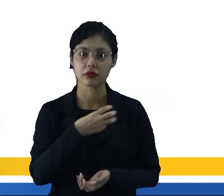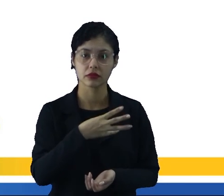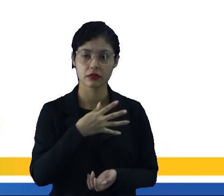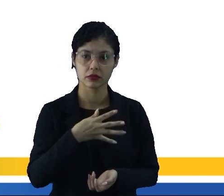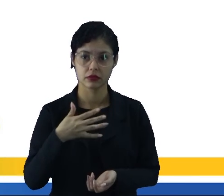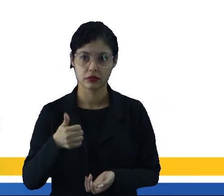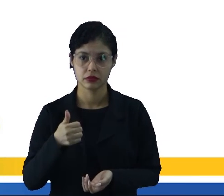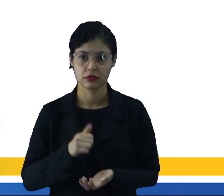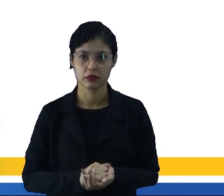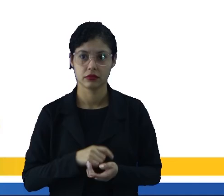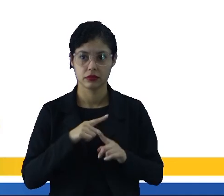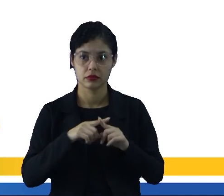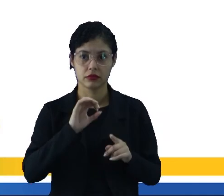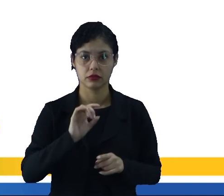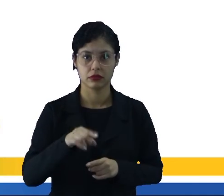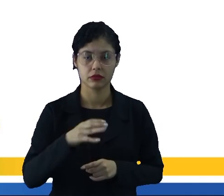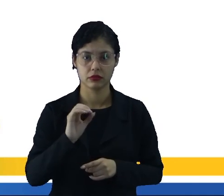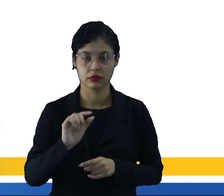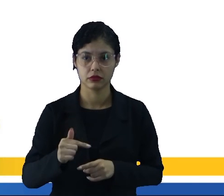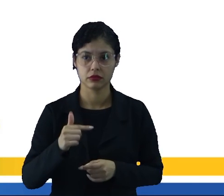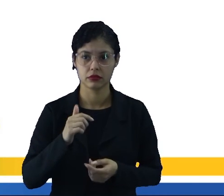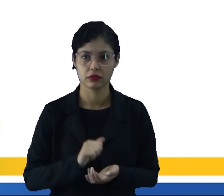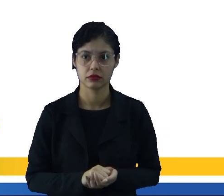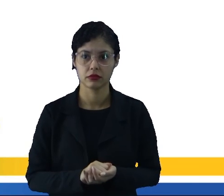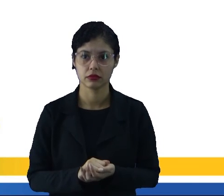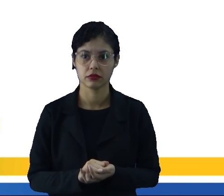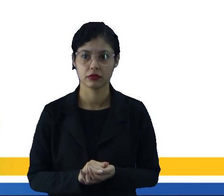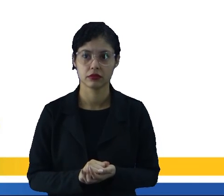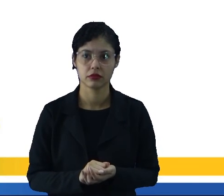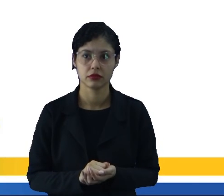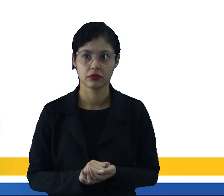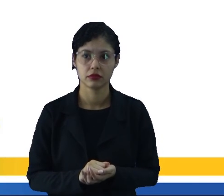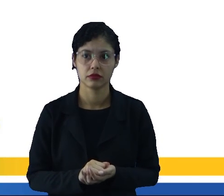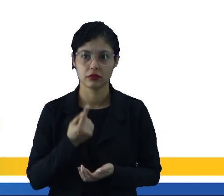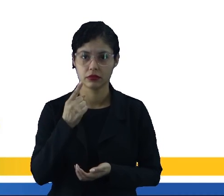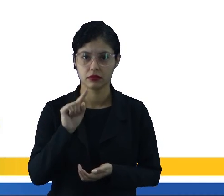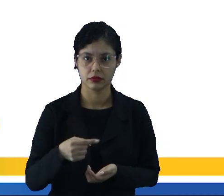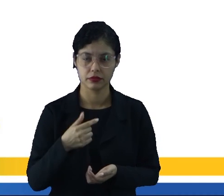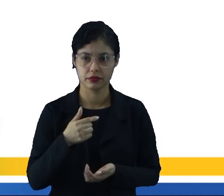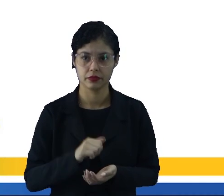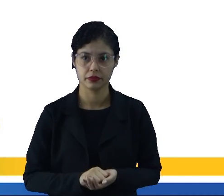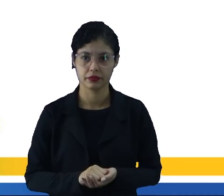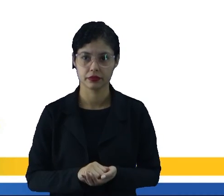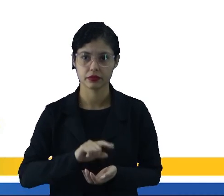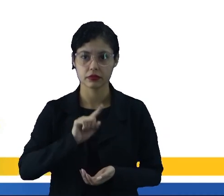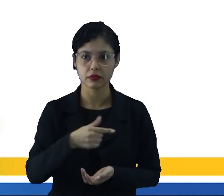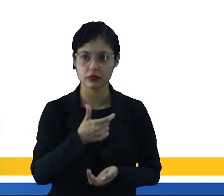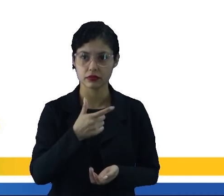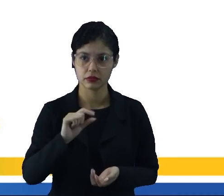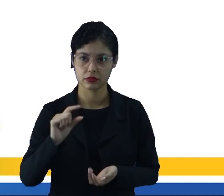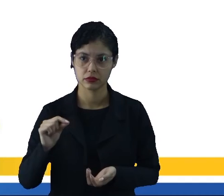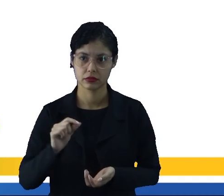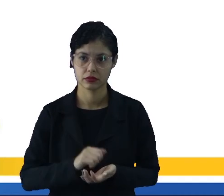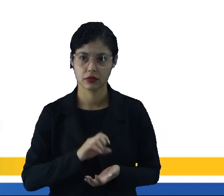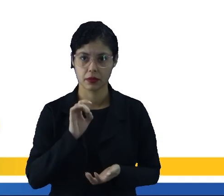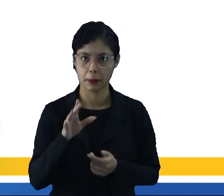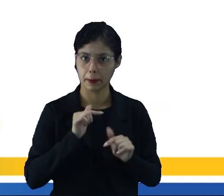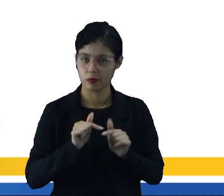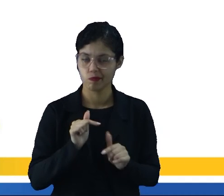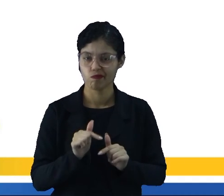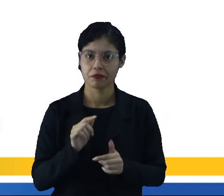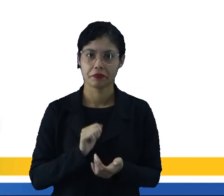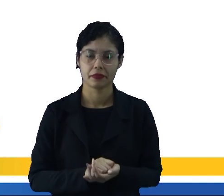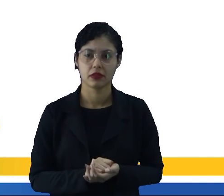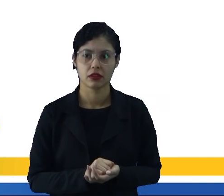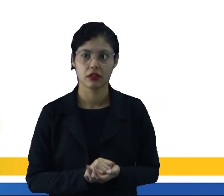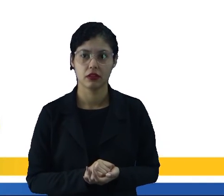314 x 0,07 1,2 mil ele colocou aqui 1.200 é somente trabalhar com a